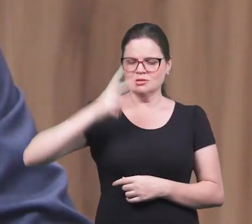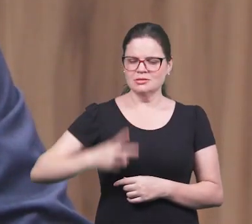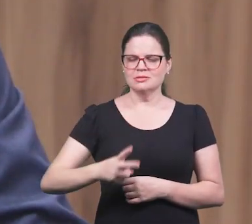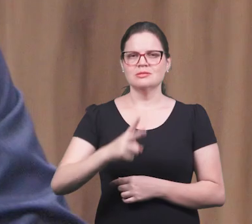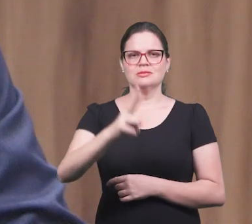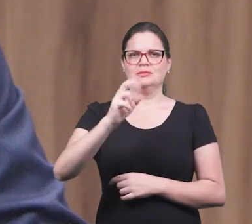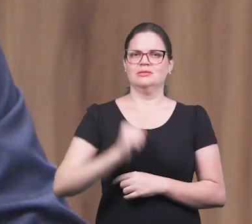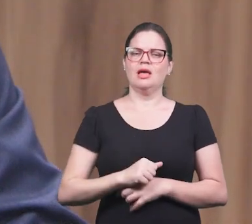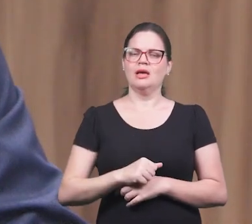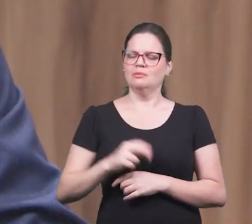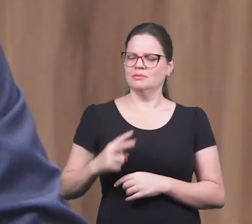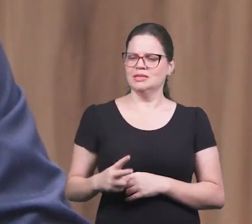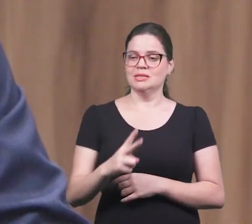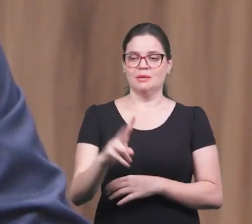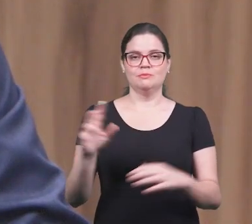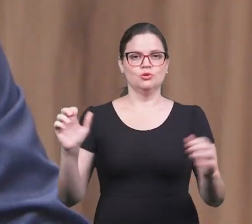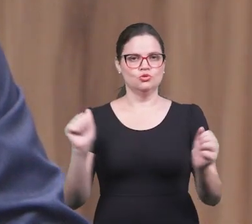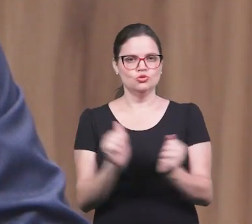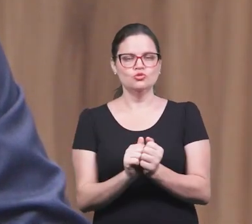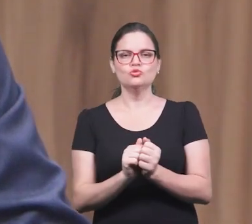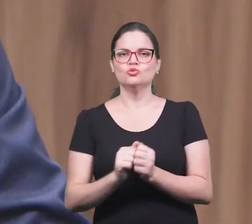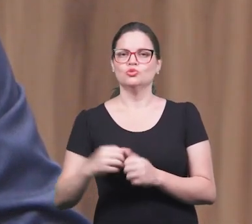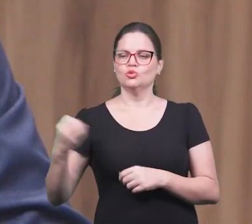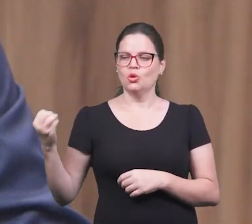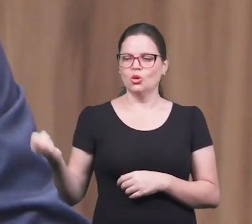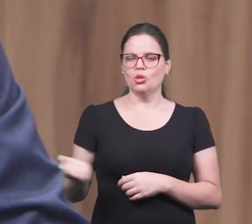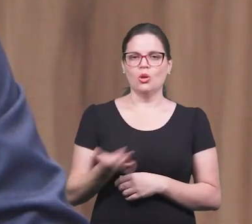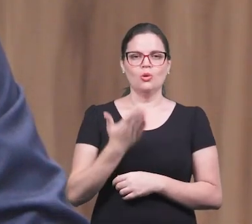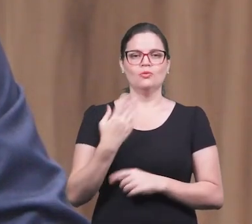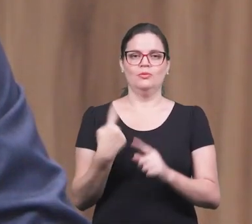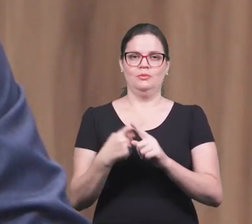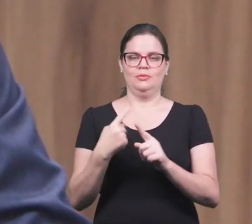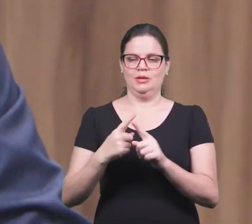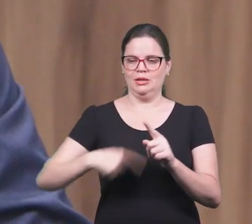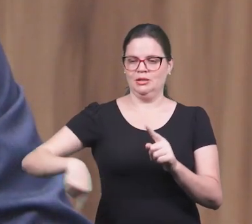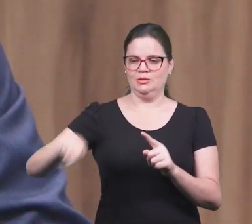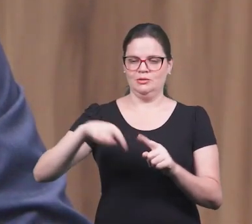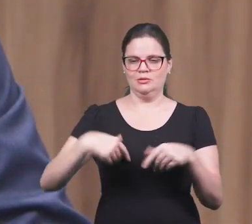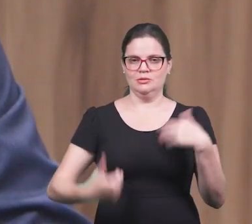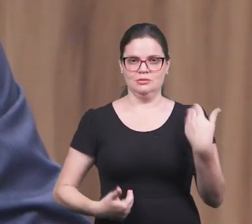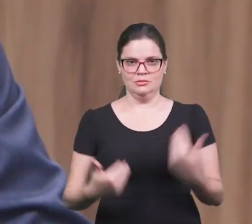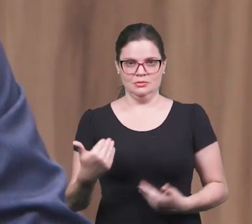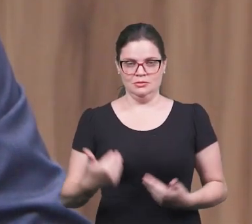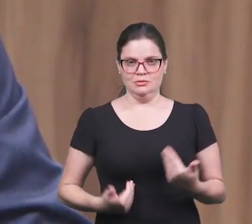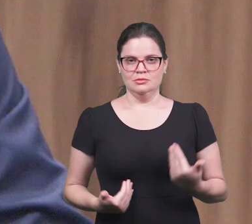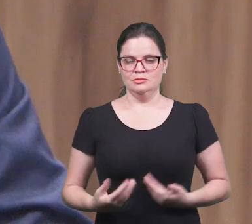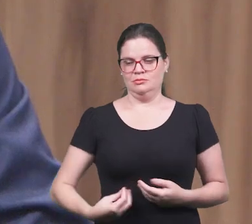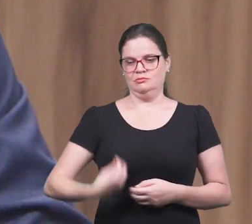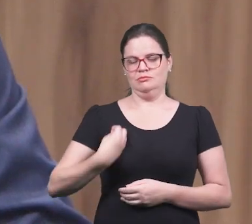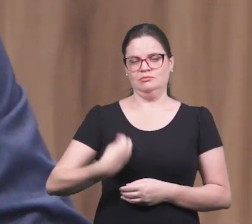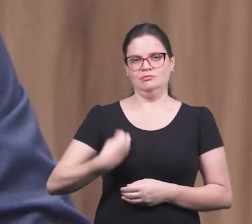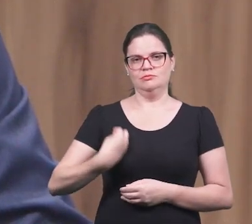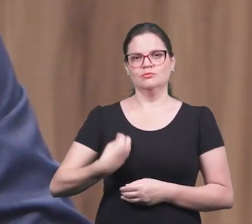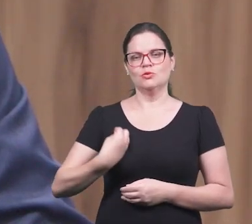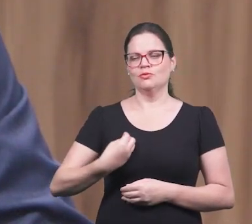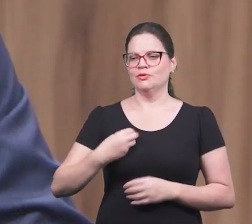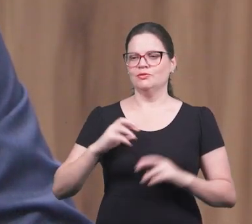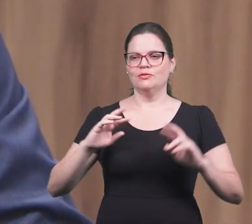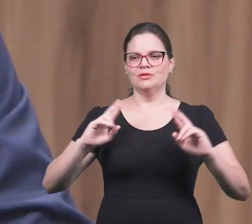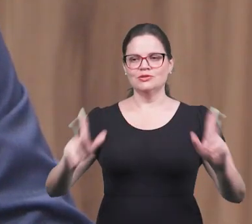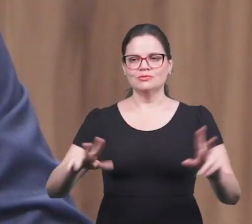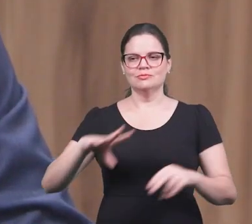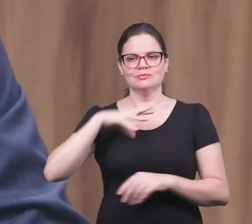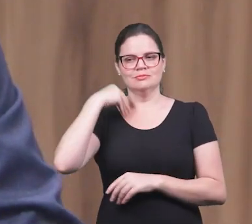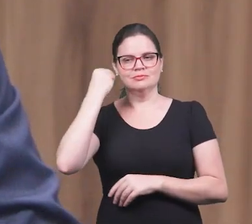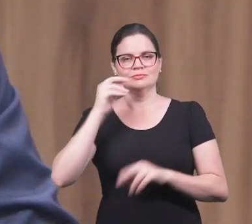um novo período onde a igreja viveria uma mensagem diferente.